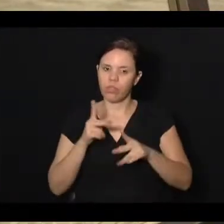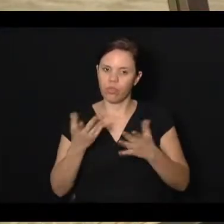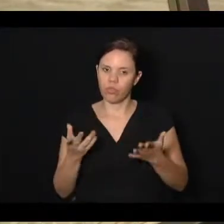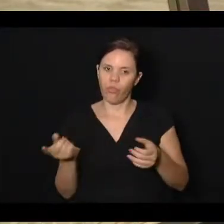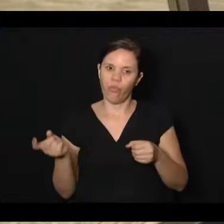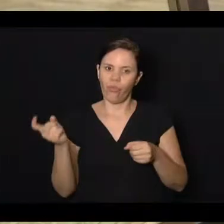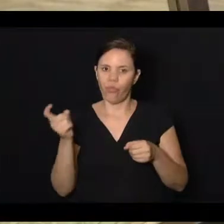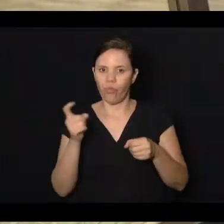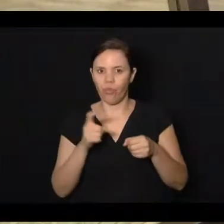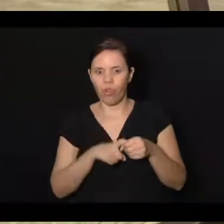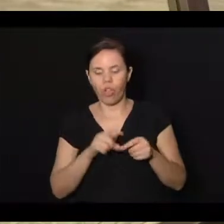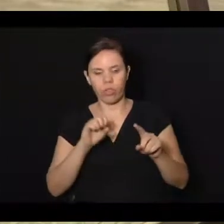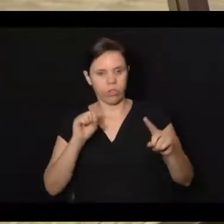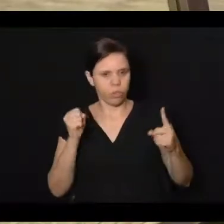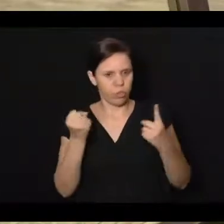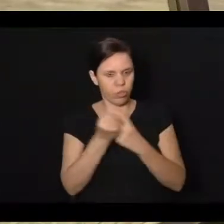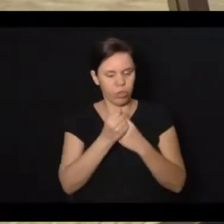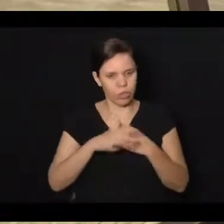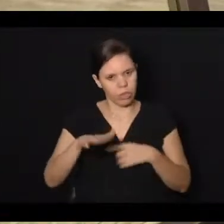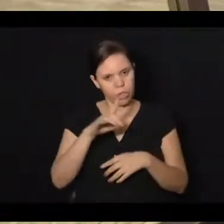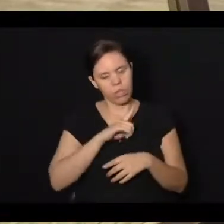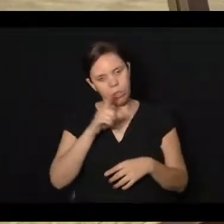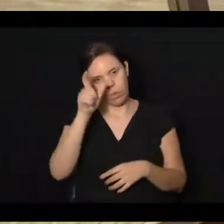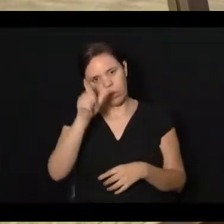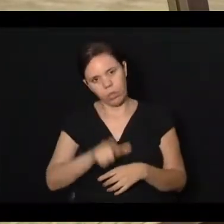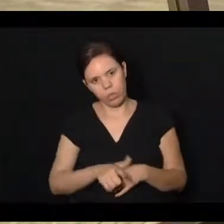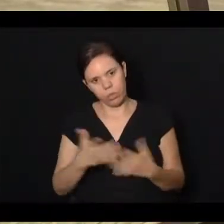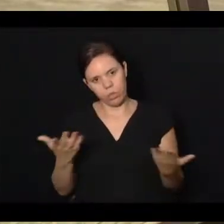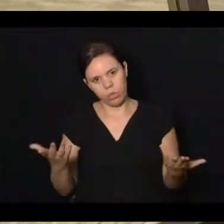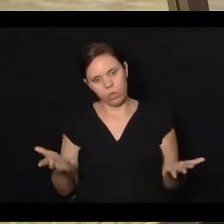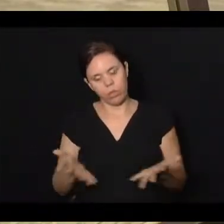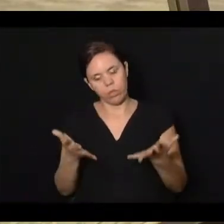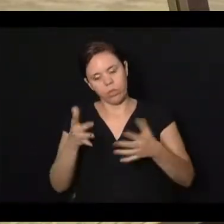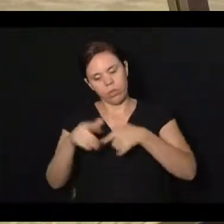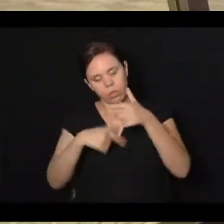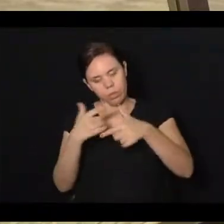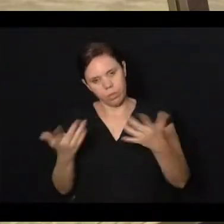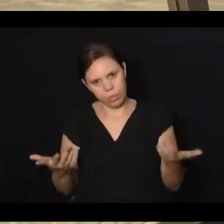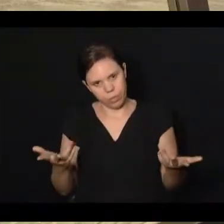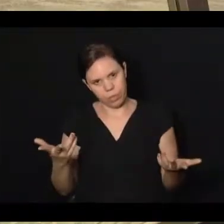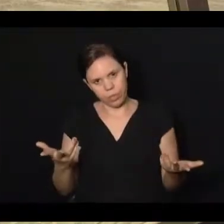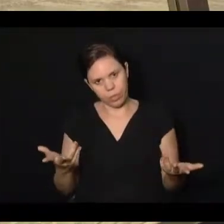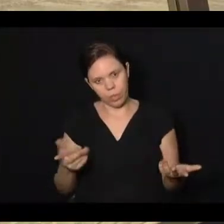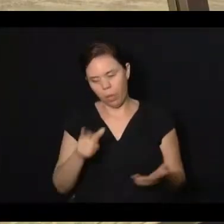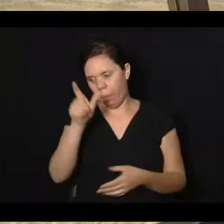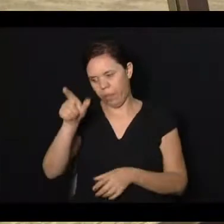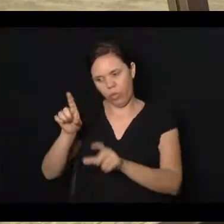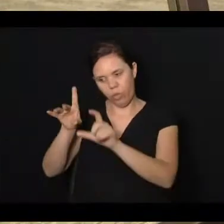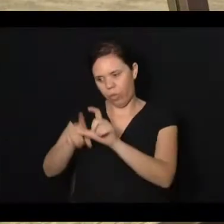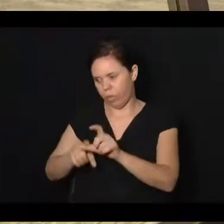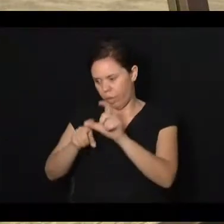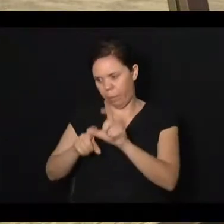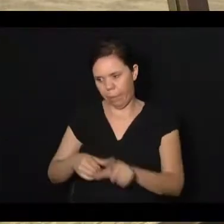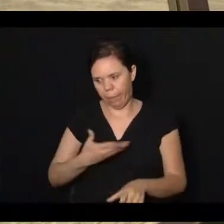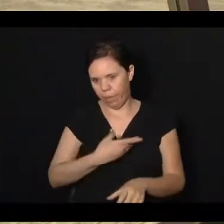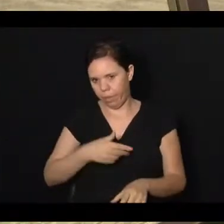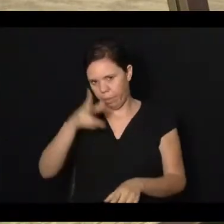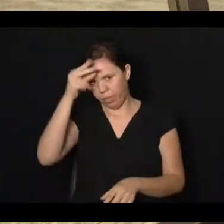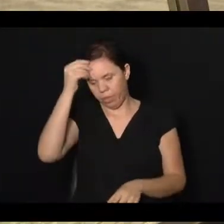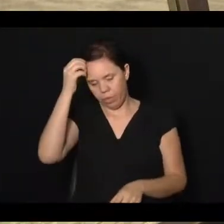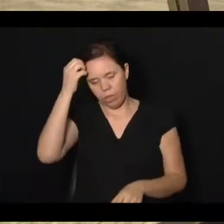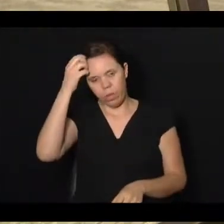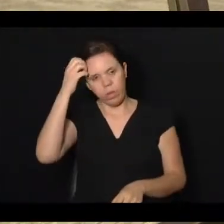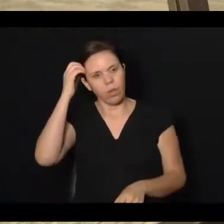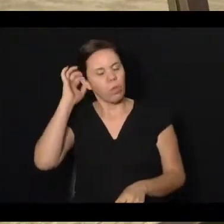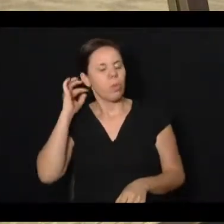volte para a sociedade e se torna uma pessoa é produtiva e não uma pessoa que dependa do estádio assim um debate como